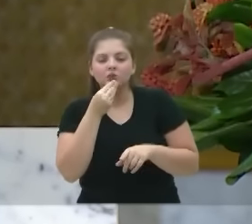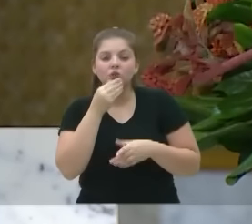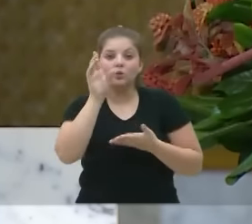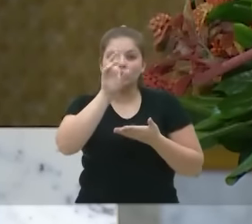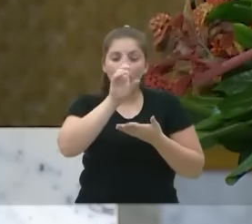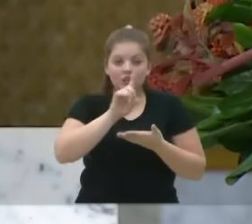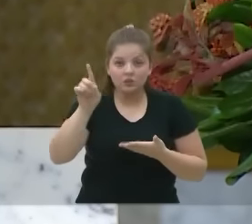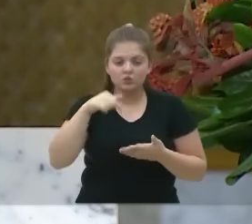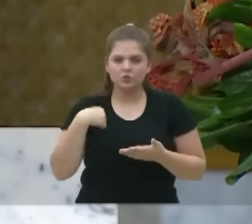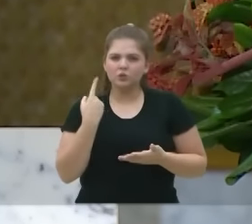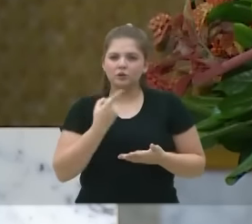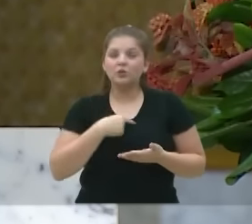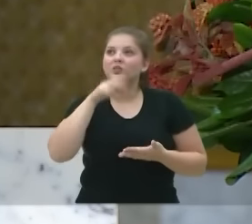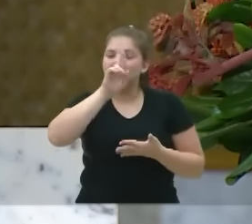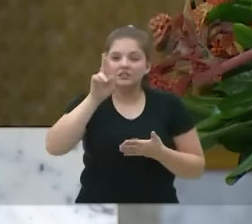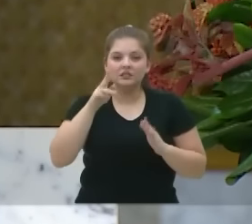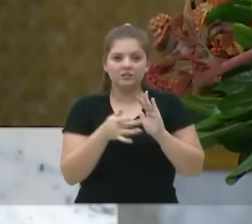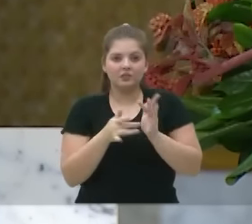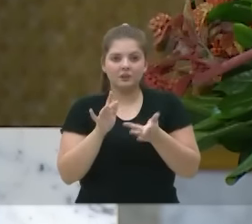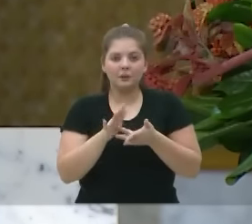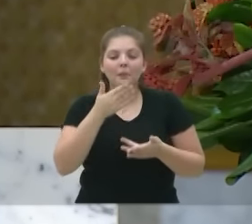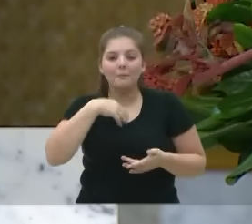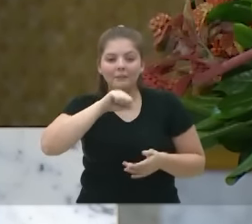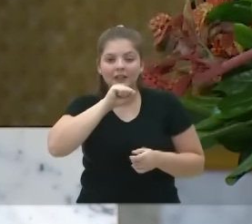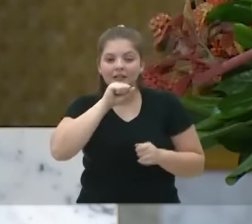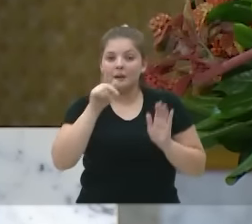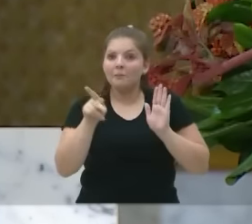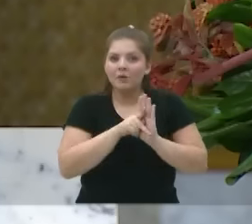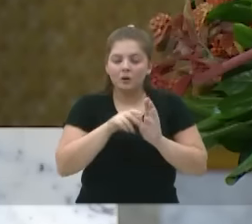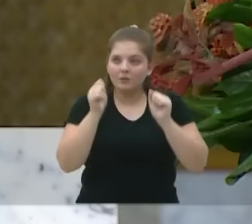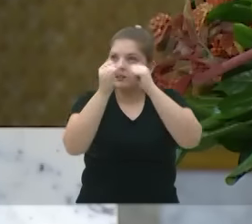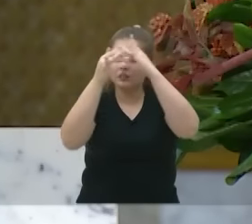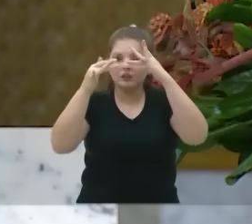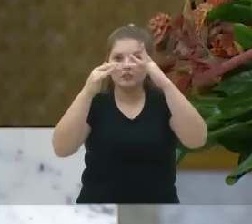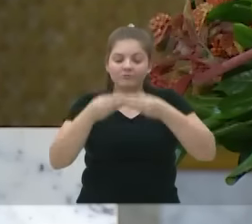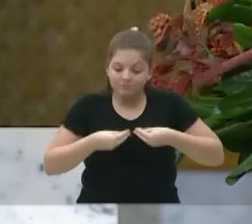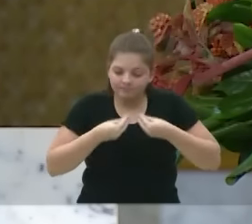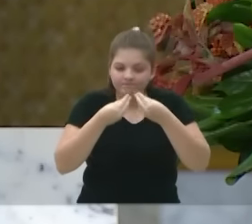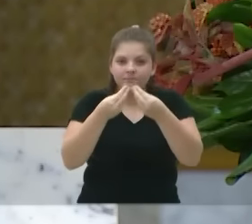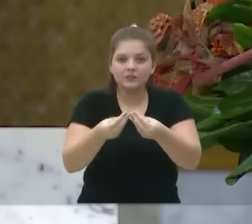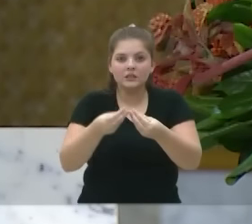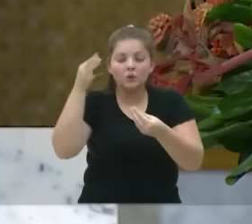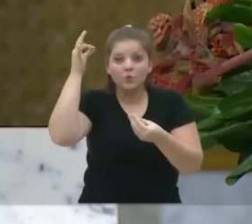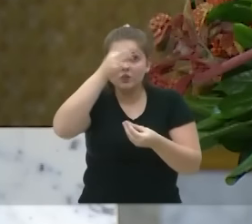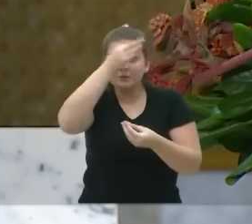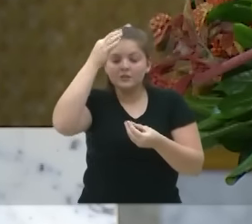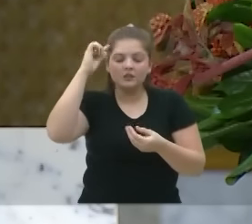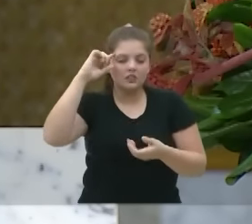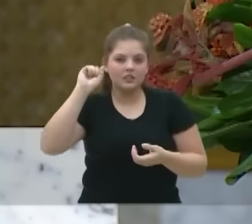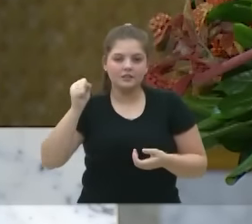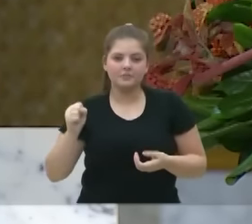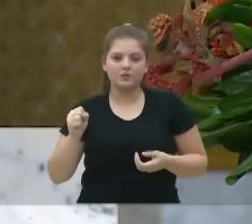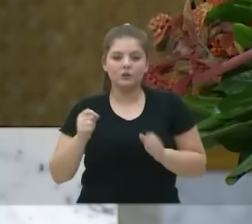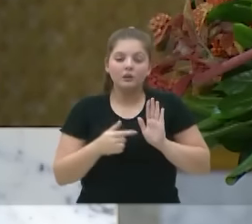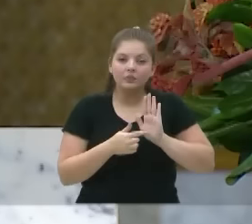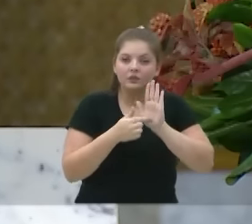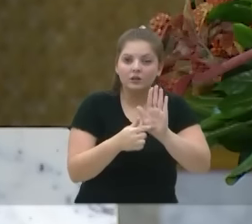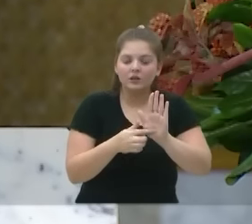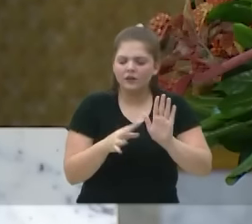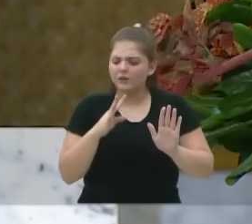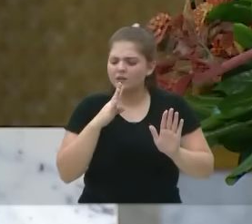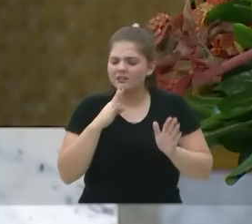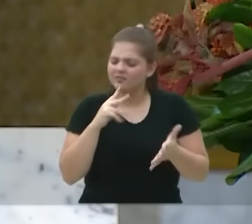quem pertence a glória, vos dê um espírito de sabedoria que vo-lo revele e faça verdadeiramente